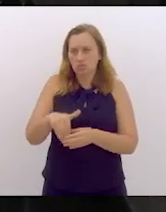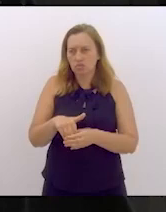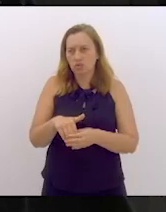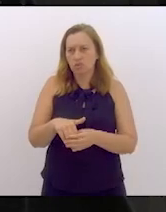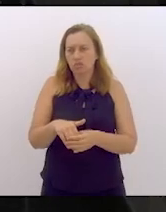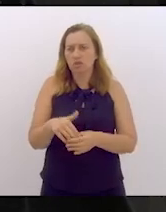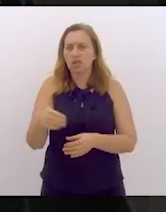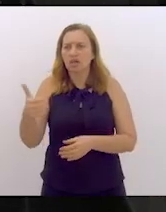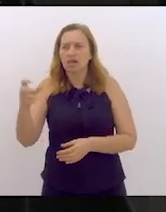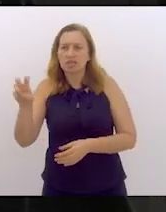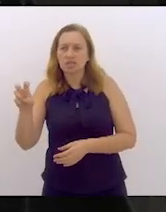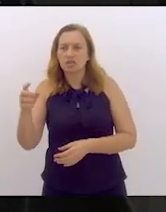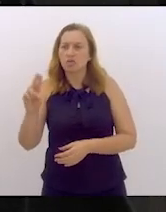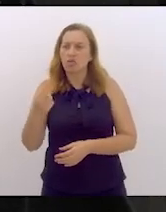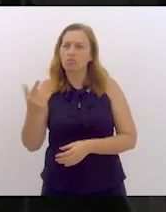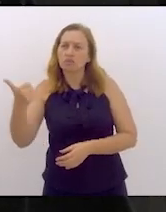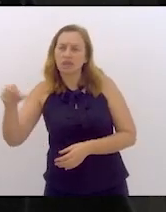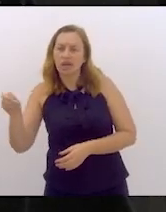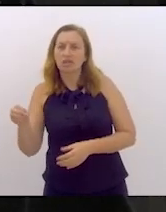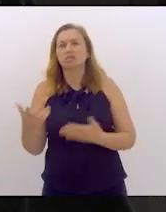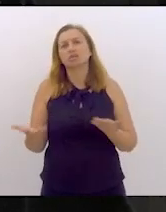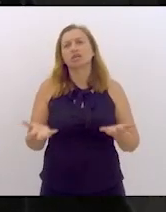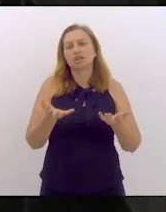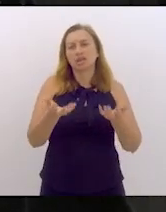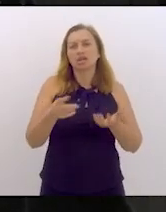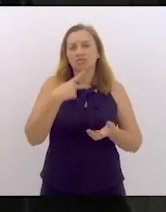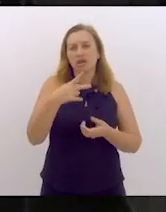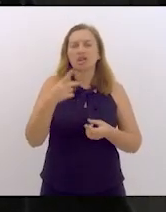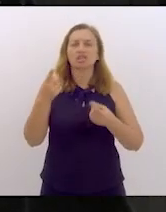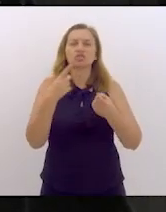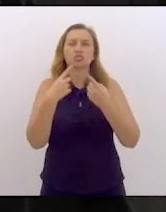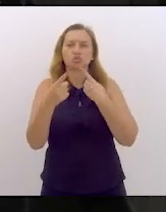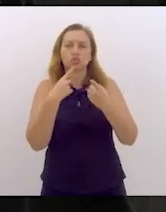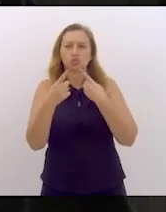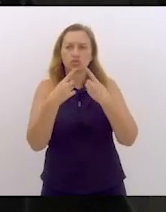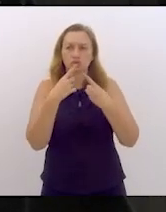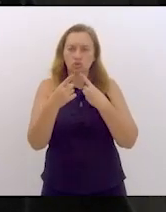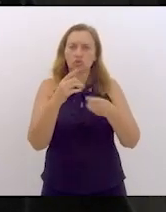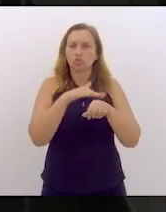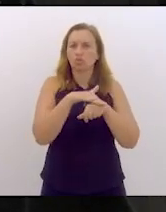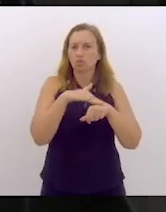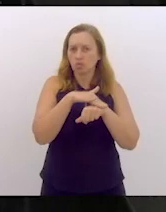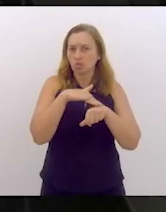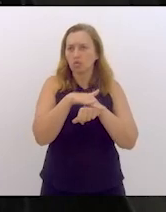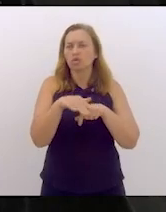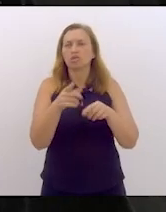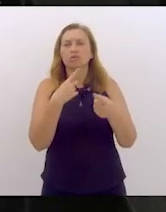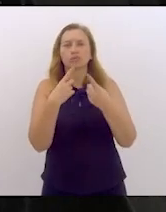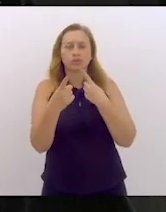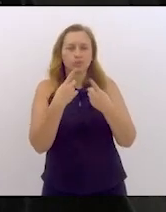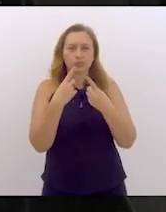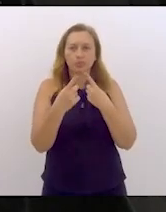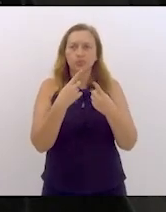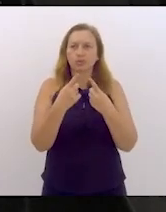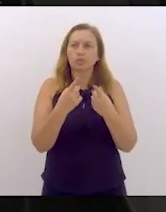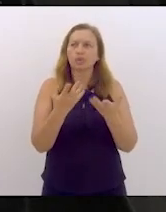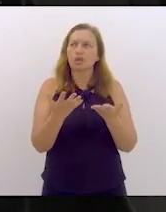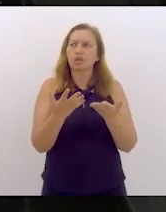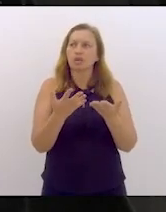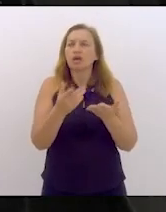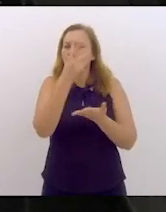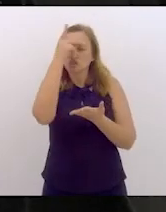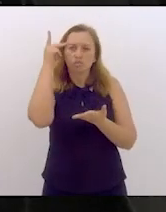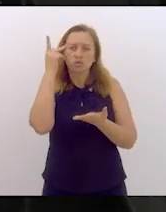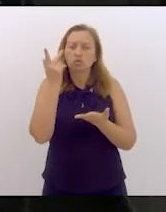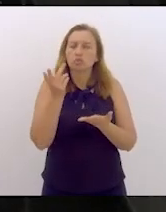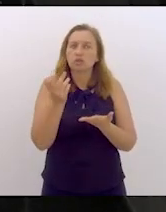quero chamar atenção Para esse fato porque temos discutido nas nossas conversas de no nosso debates tempo discutindo